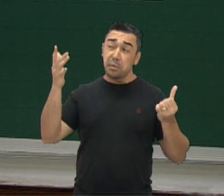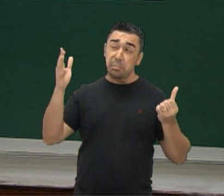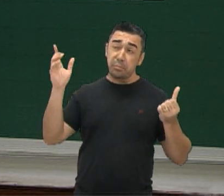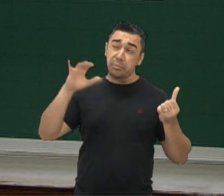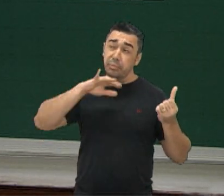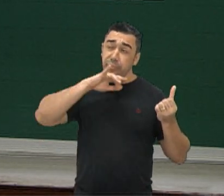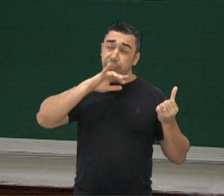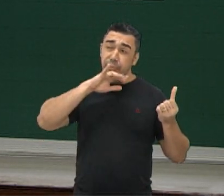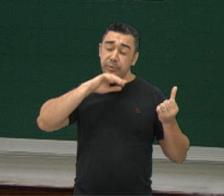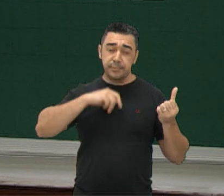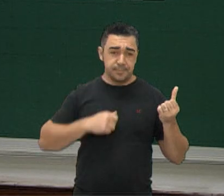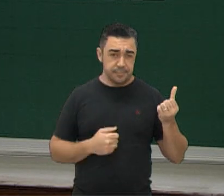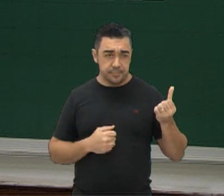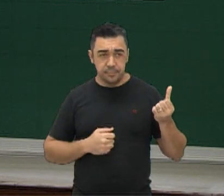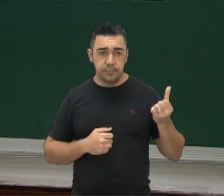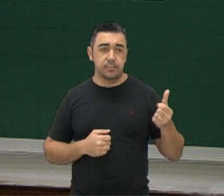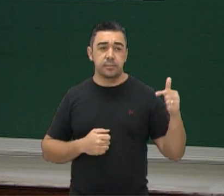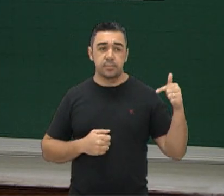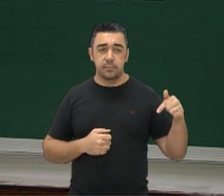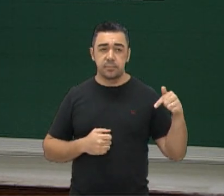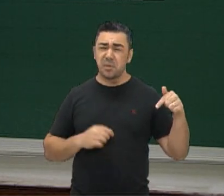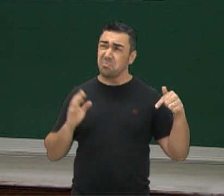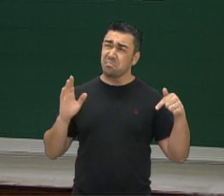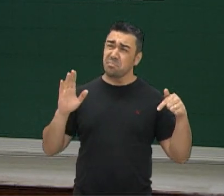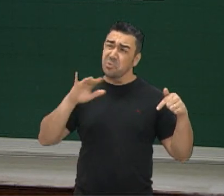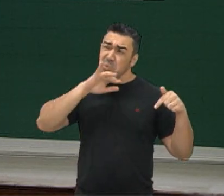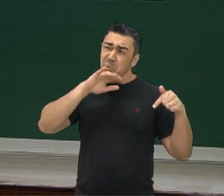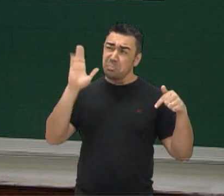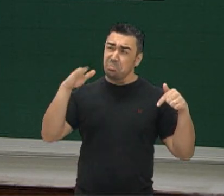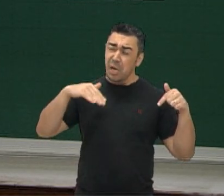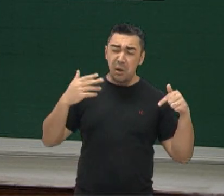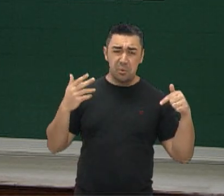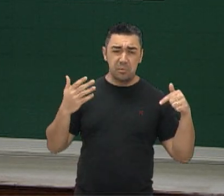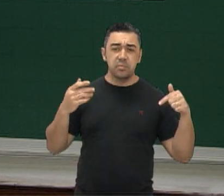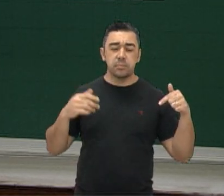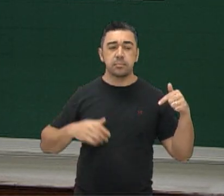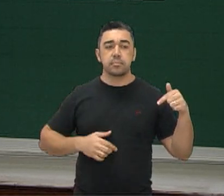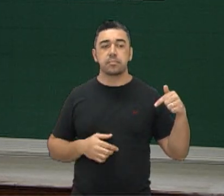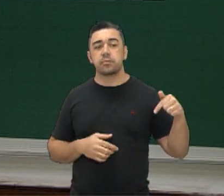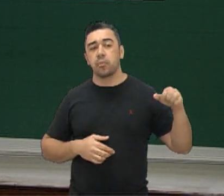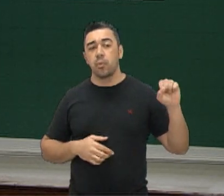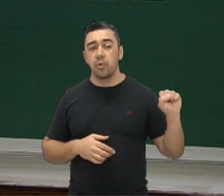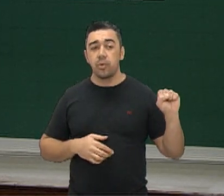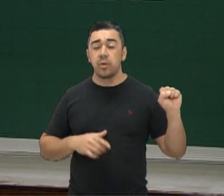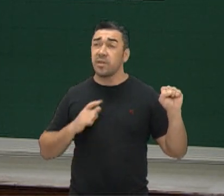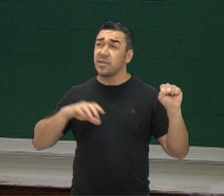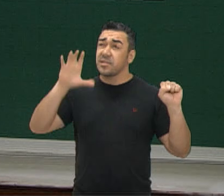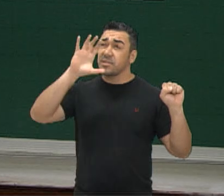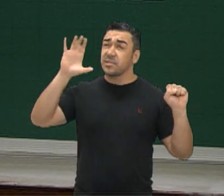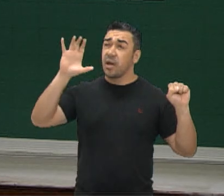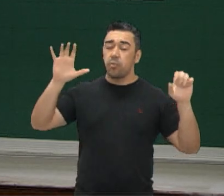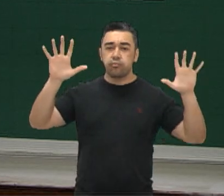o tempo está ruim, né? Hace mal tempo também quer dizer a mesma coisa. El cielo está cubierto, quer dizer